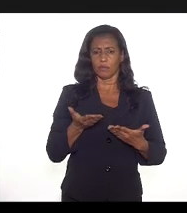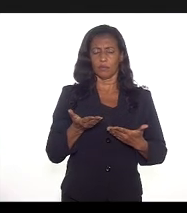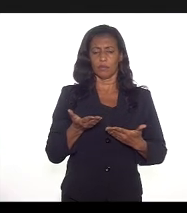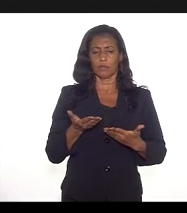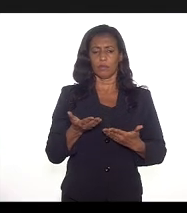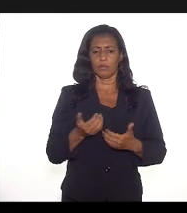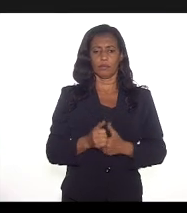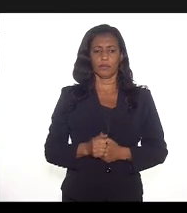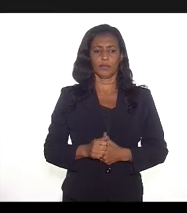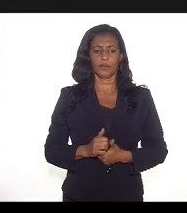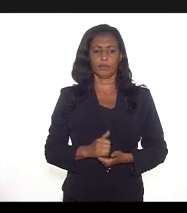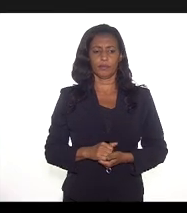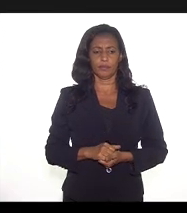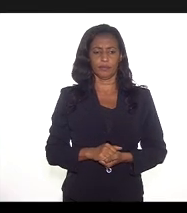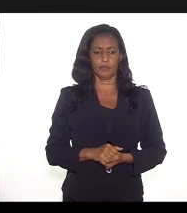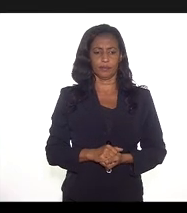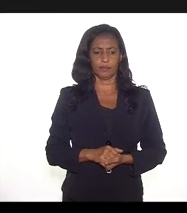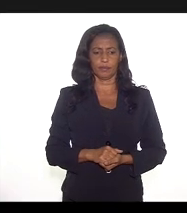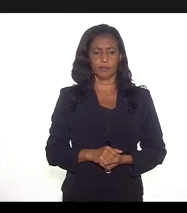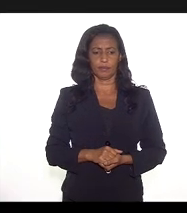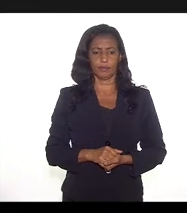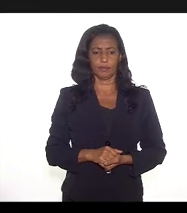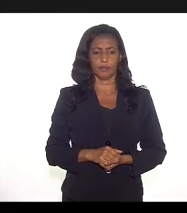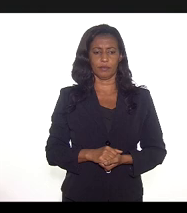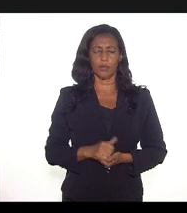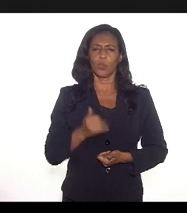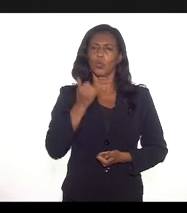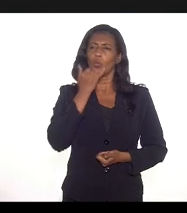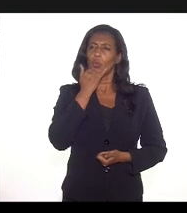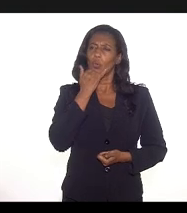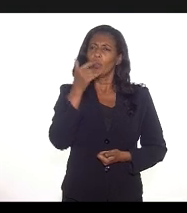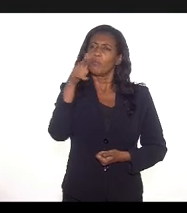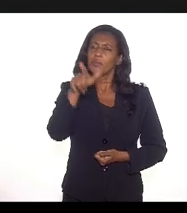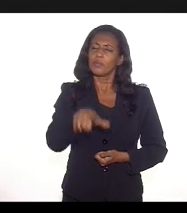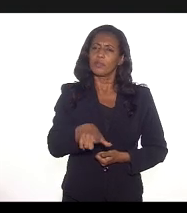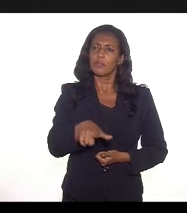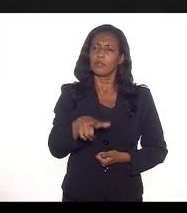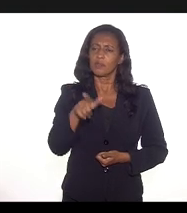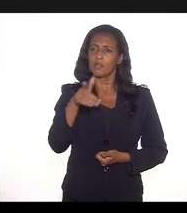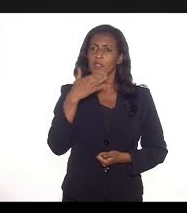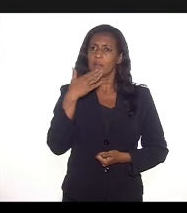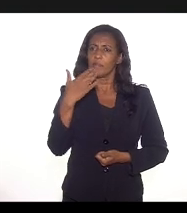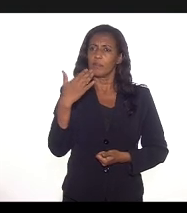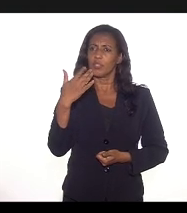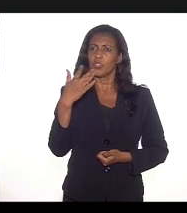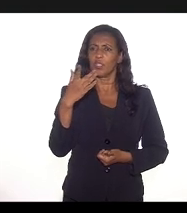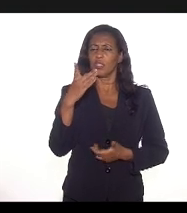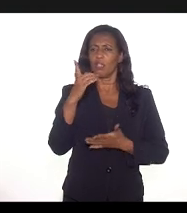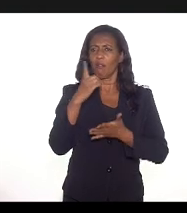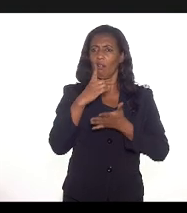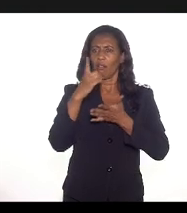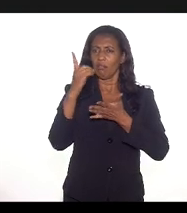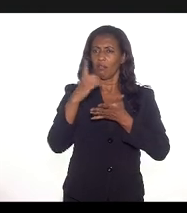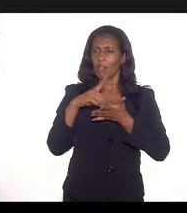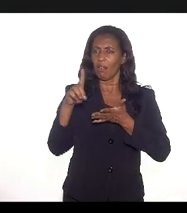Deputado Valdeque. Desculpe, presidente, pode repetir, por favor? Para declaração de voto, Quinoploc, Vandro